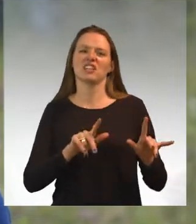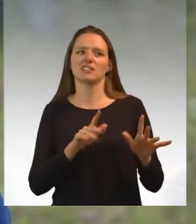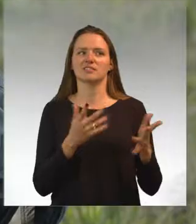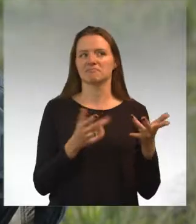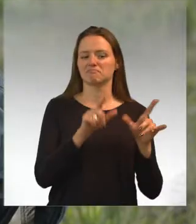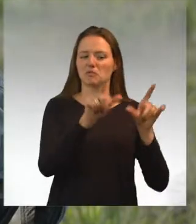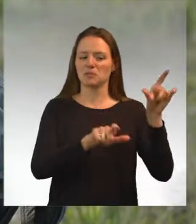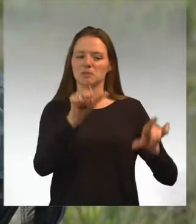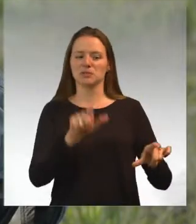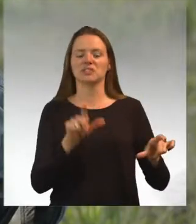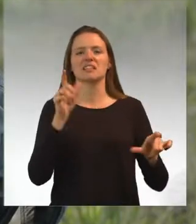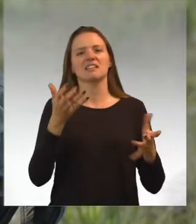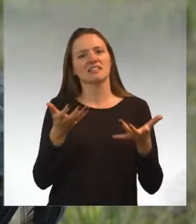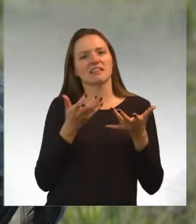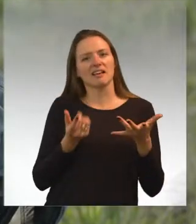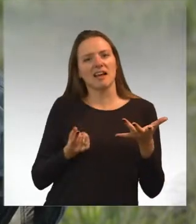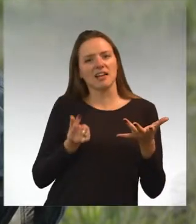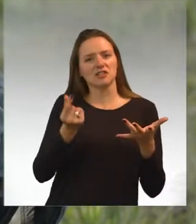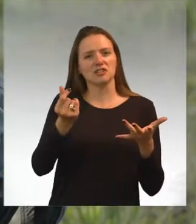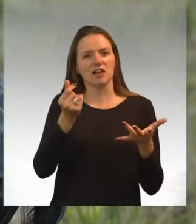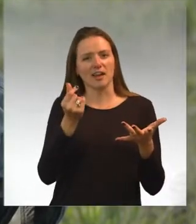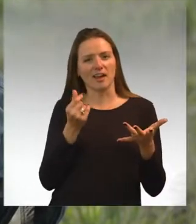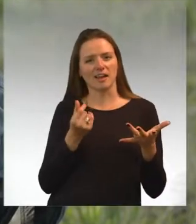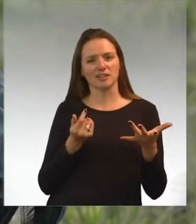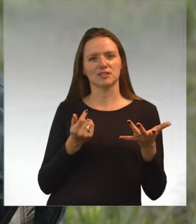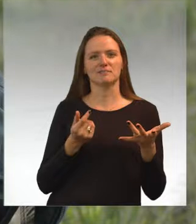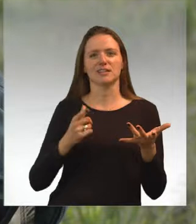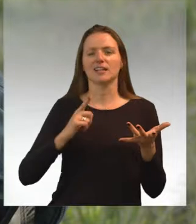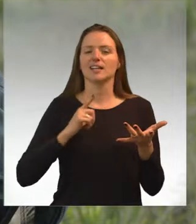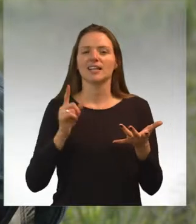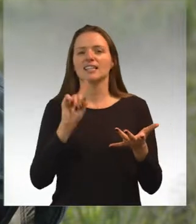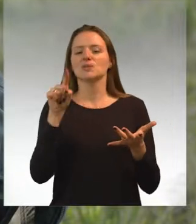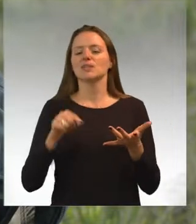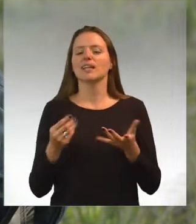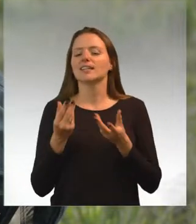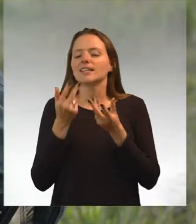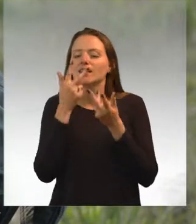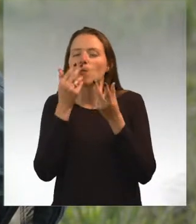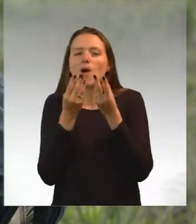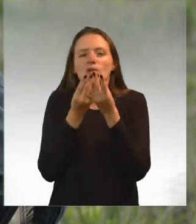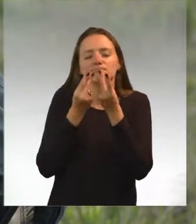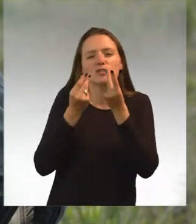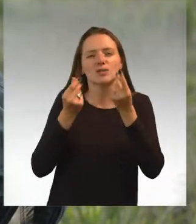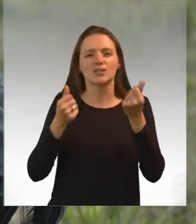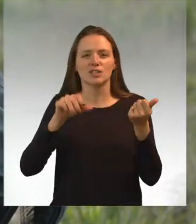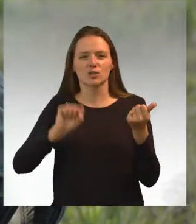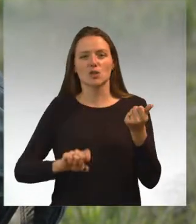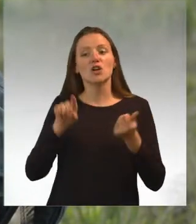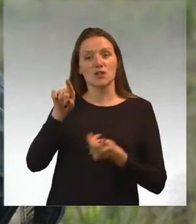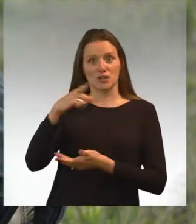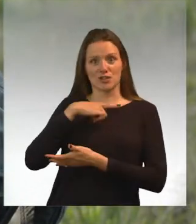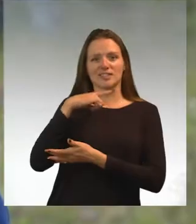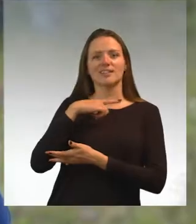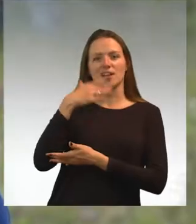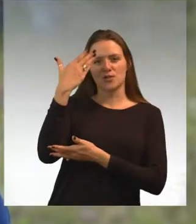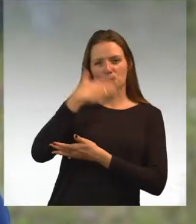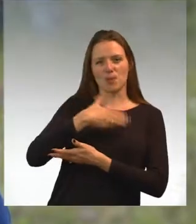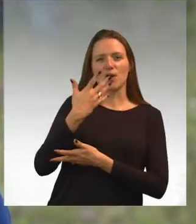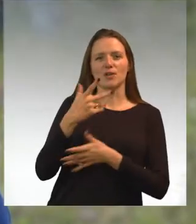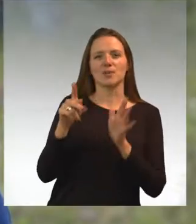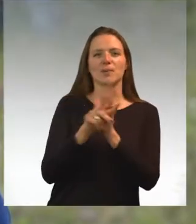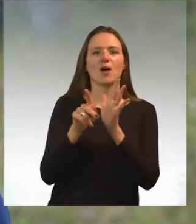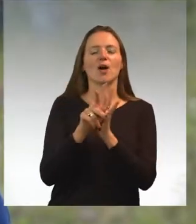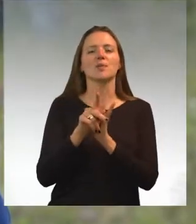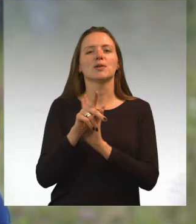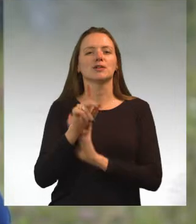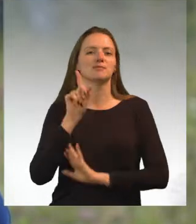que quer ganhar dinheiro e não tem um refinamento que o sul tem. Você viu, você teve uma prova do requinte mineiro,